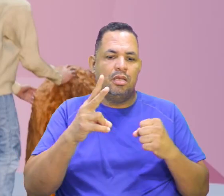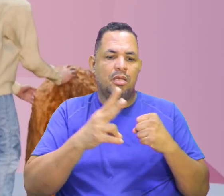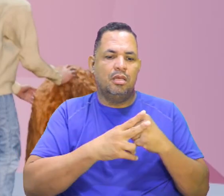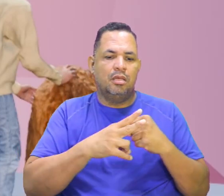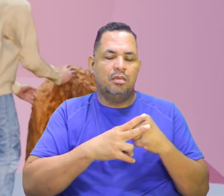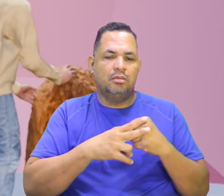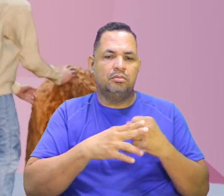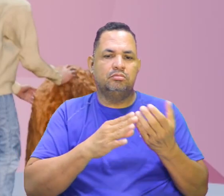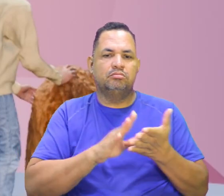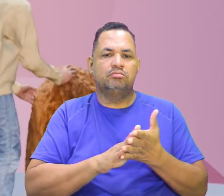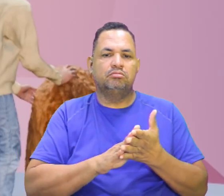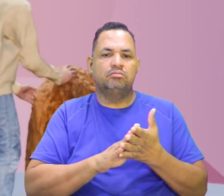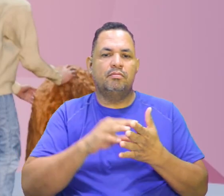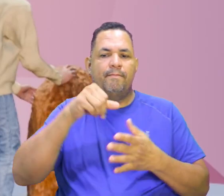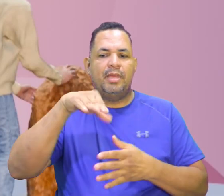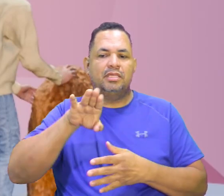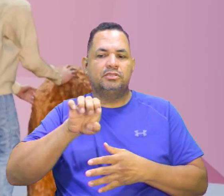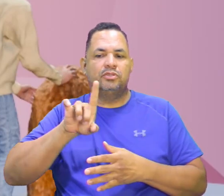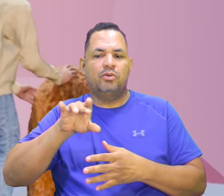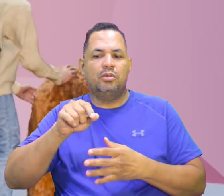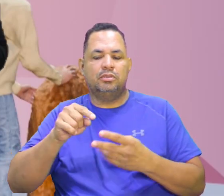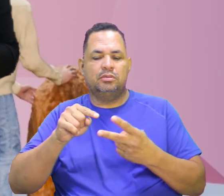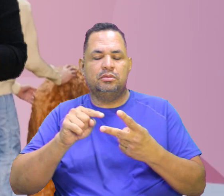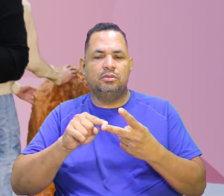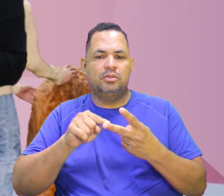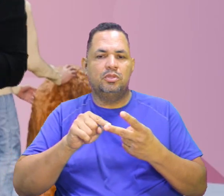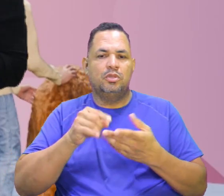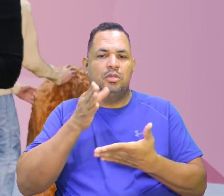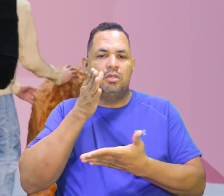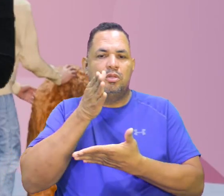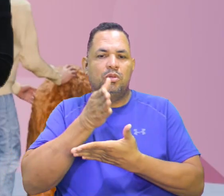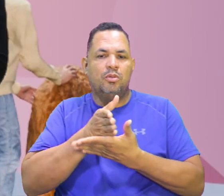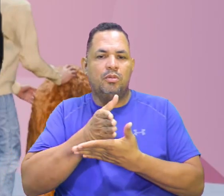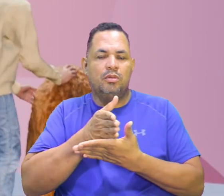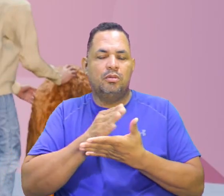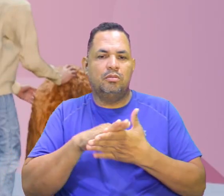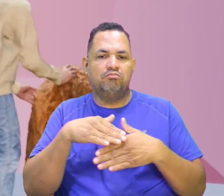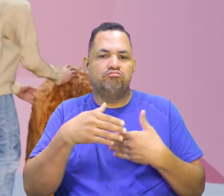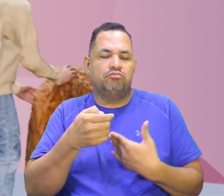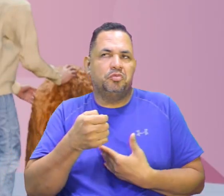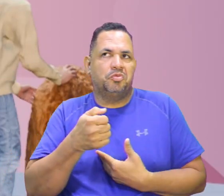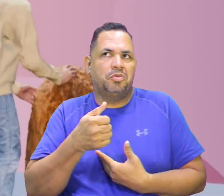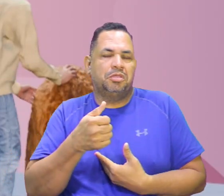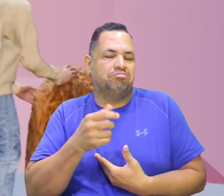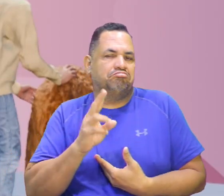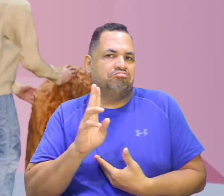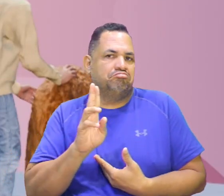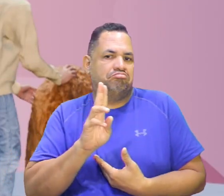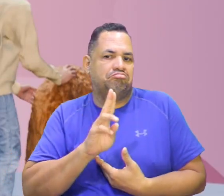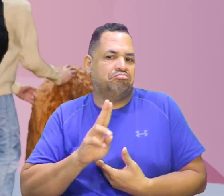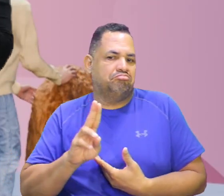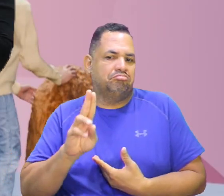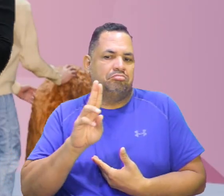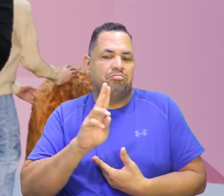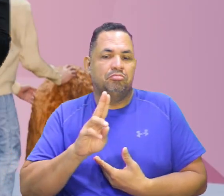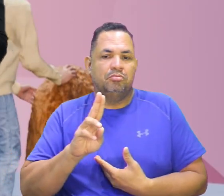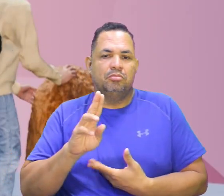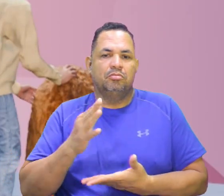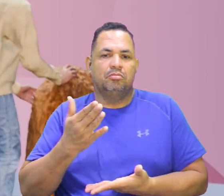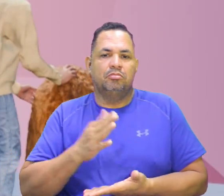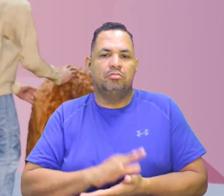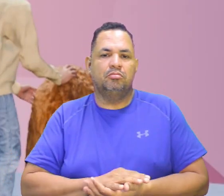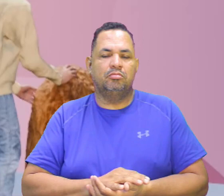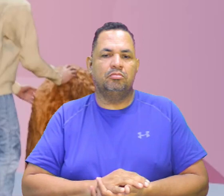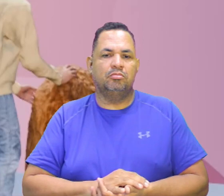do verbo, e a mesóclise, que está quase em desuso, né? Uhum. Eu vou usar ali meio, e a